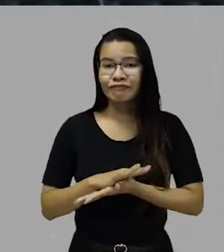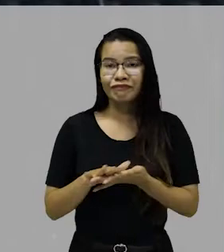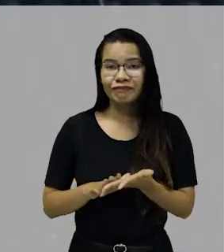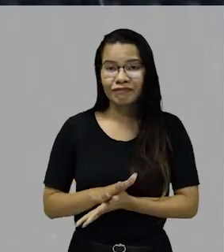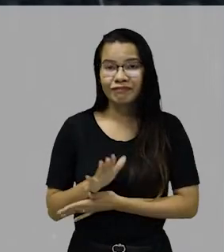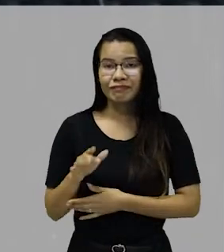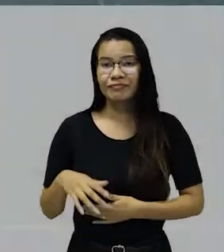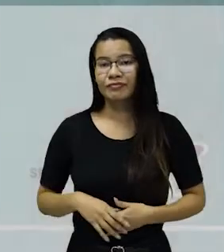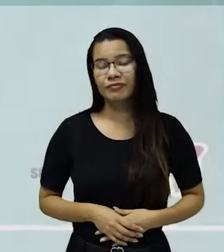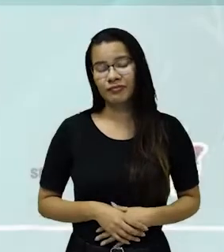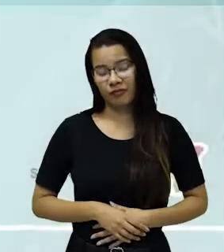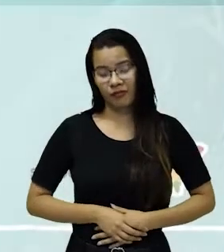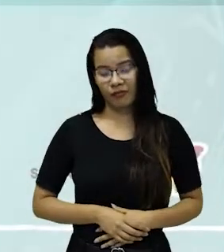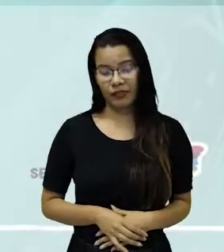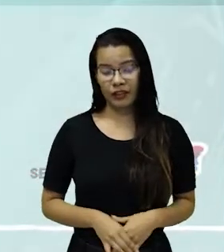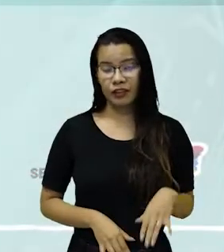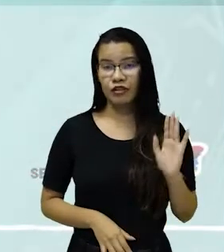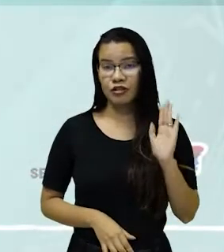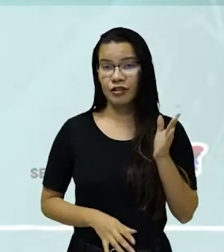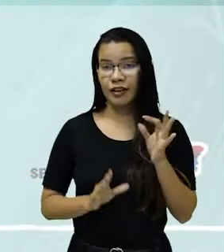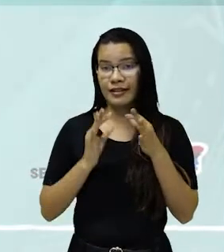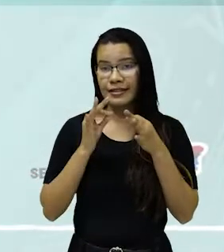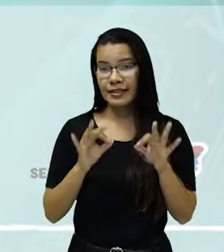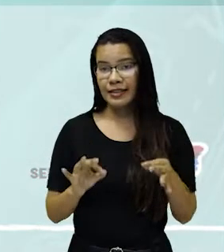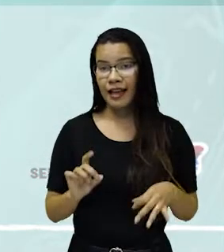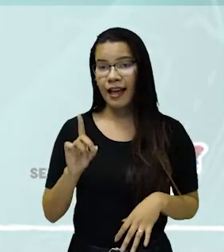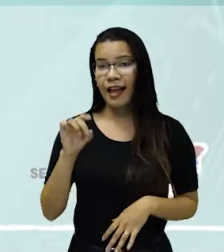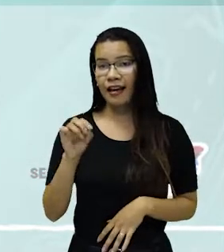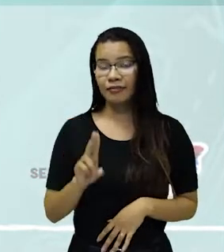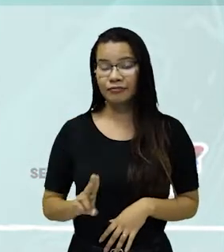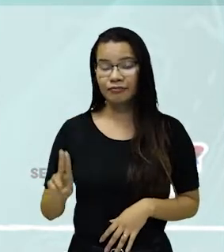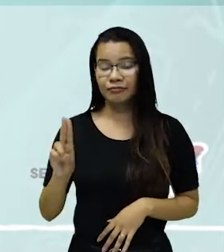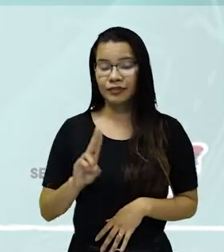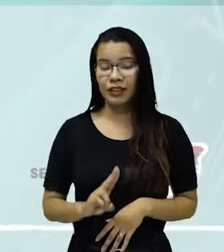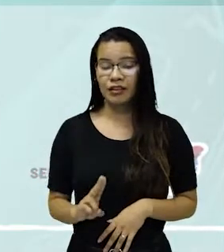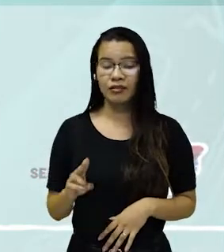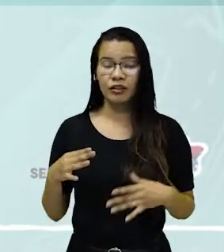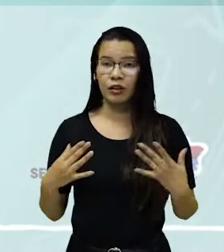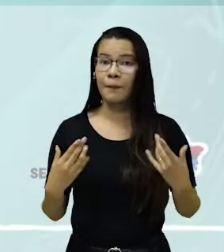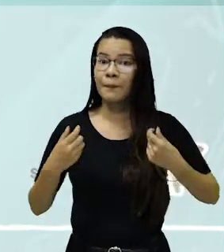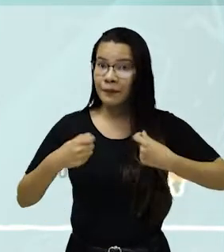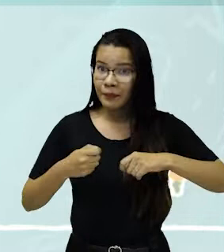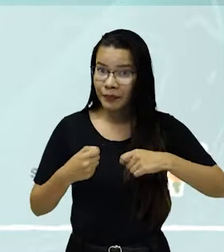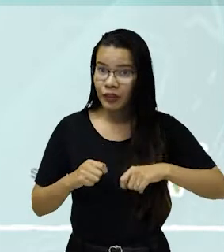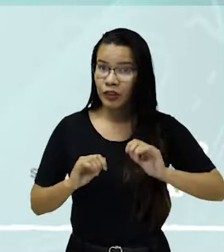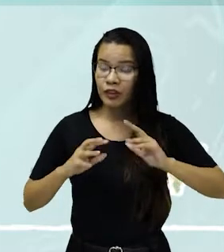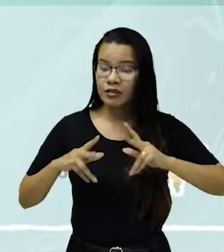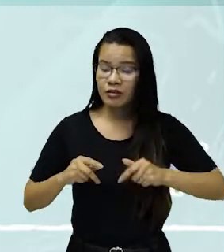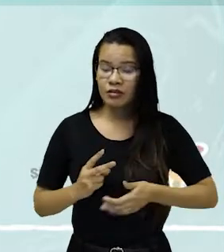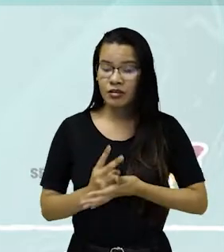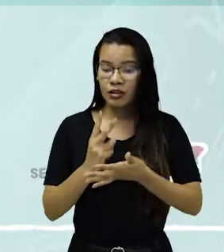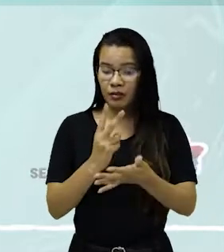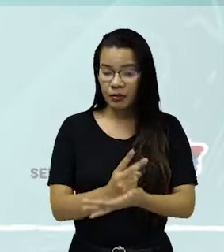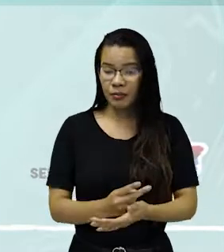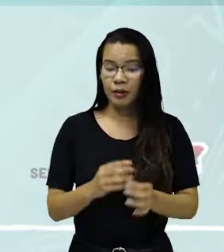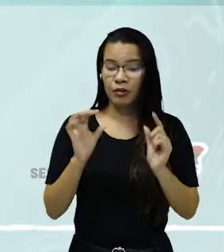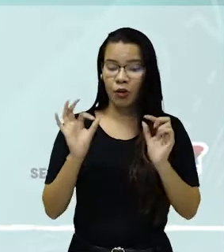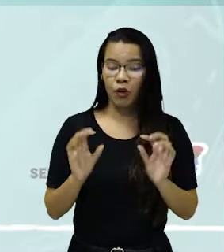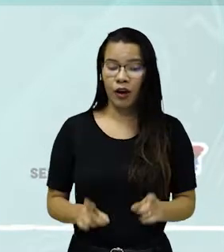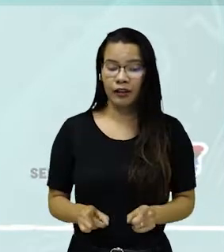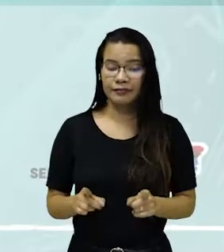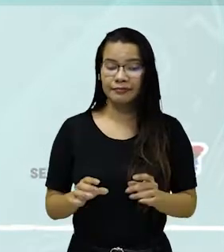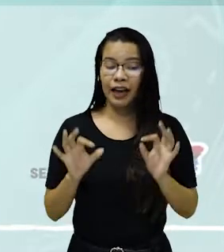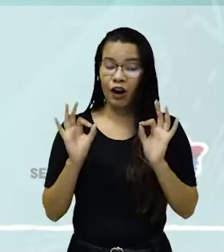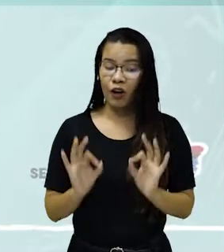certo? A sintaxe é um instrumento indispensável para a correta combinação das palavras nas